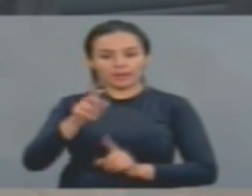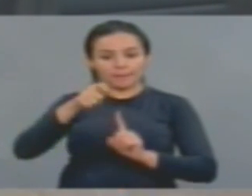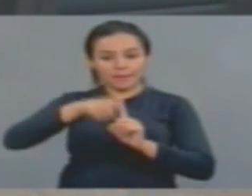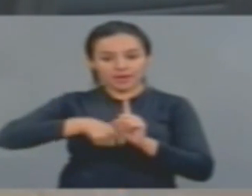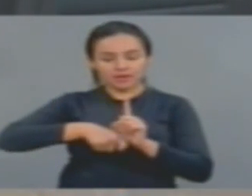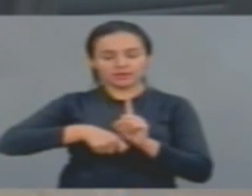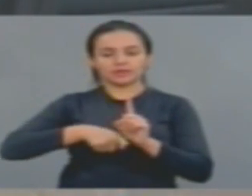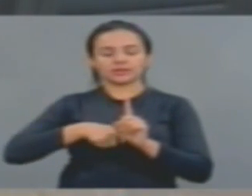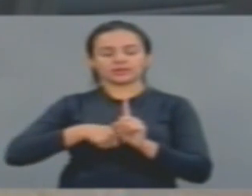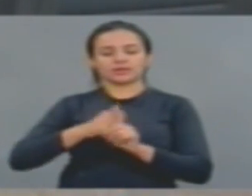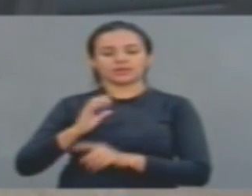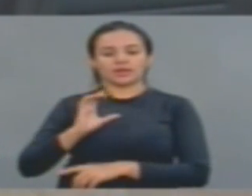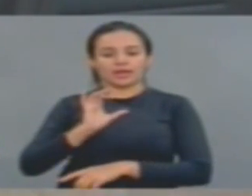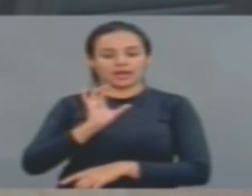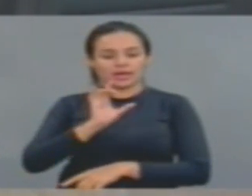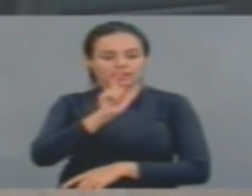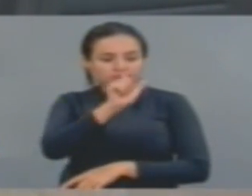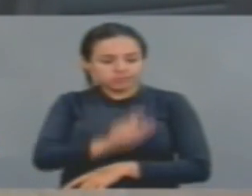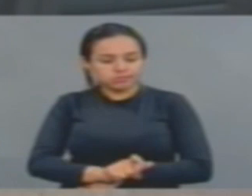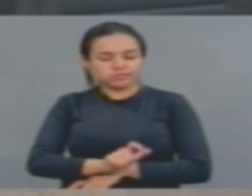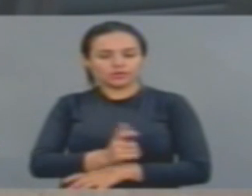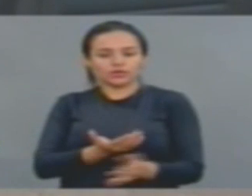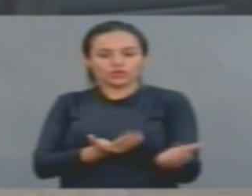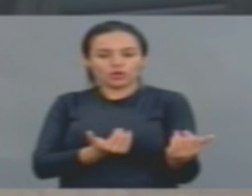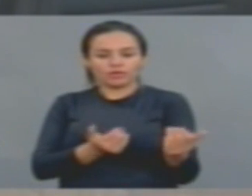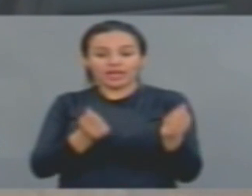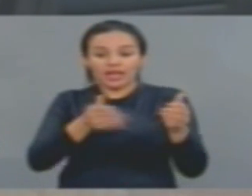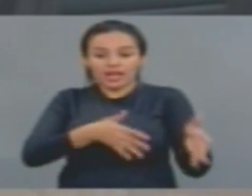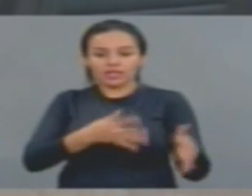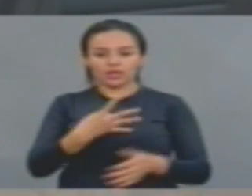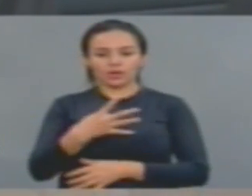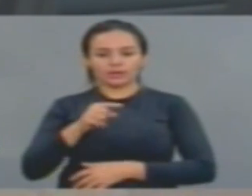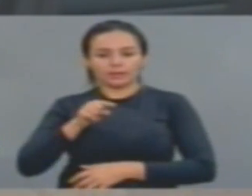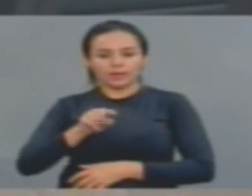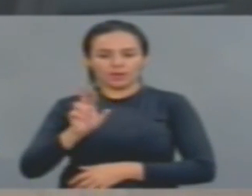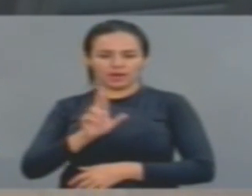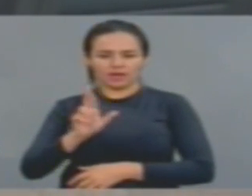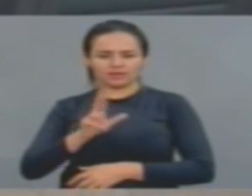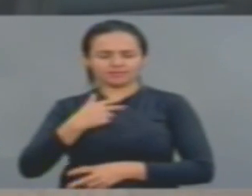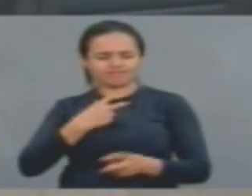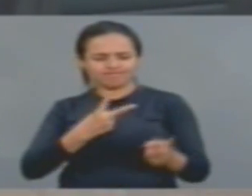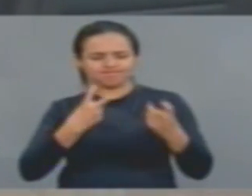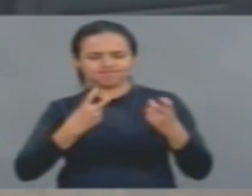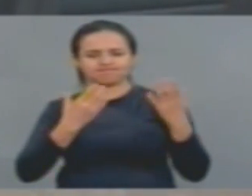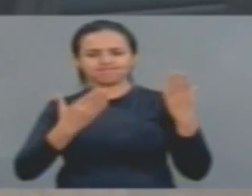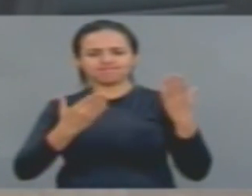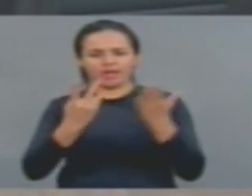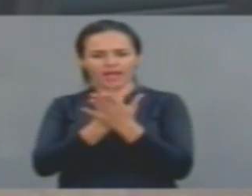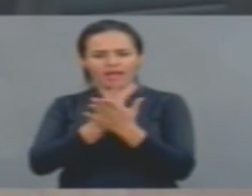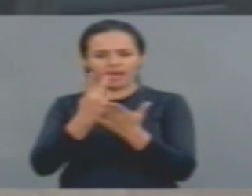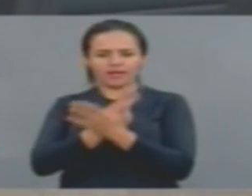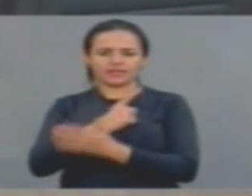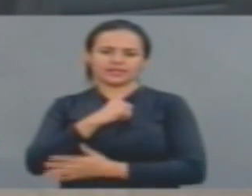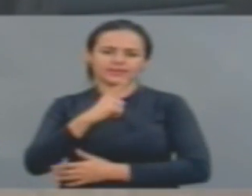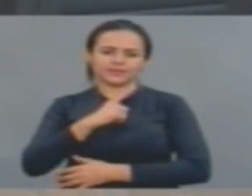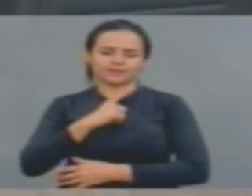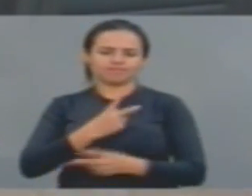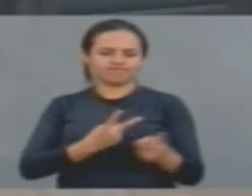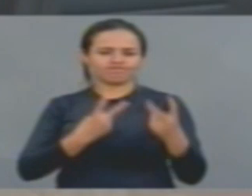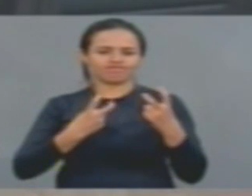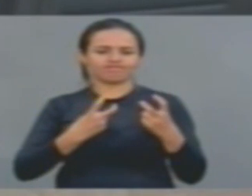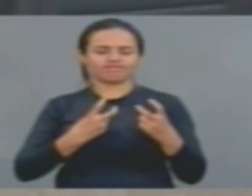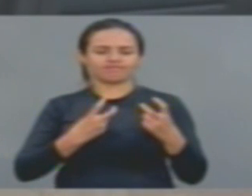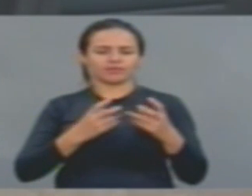mês, por criança ou adolescente, nós vamos discutir porque tem alguma coisa errada. Isso. É óbvio. É inconcebível